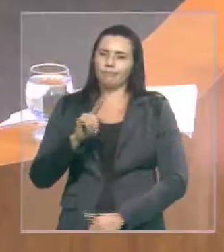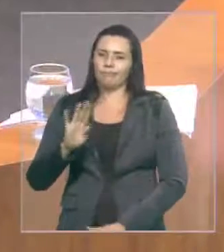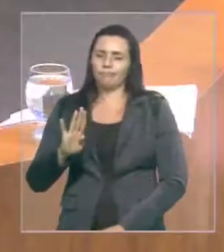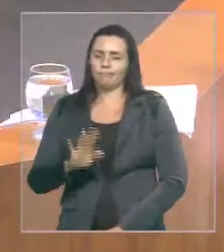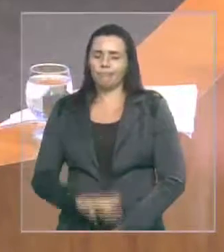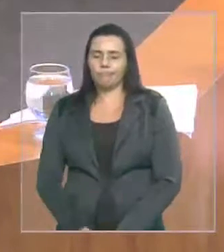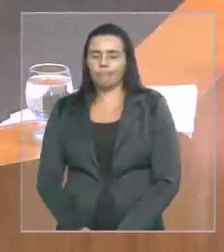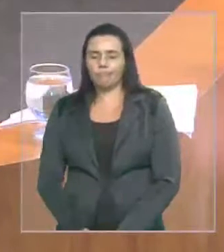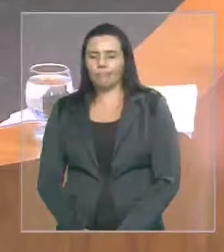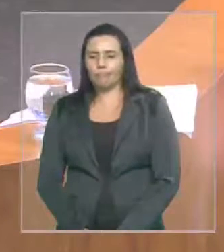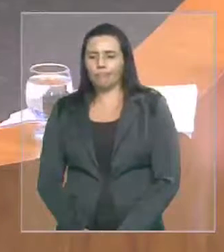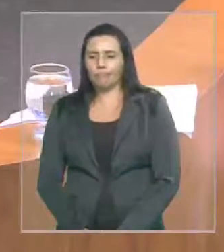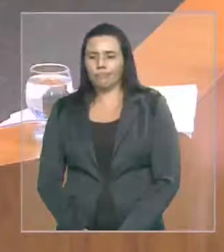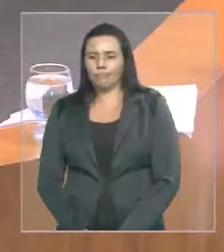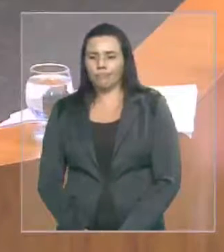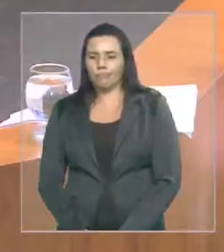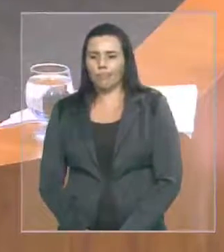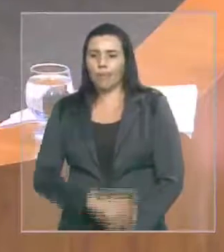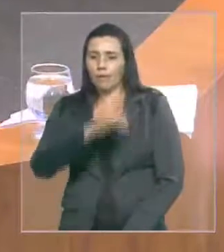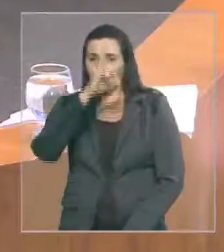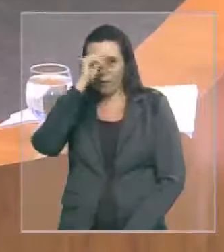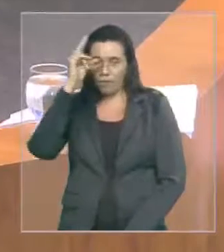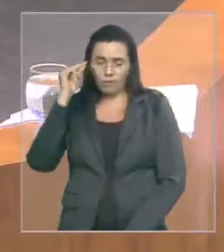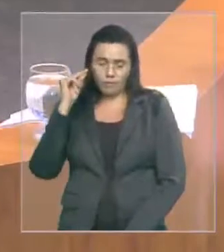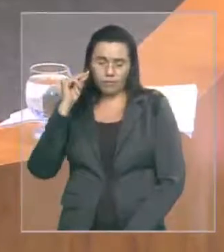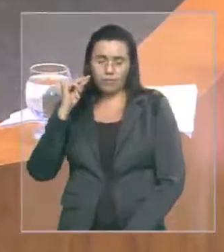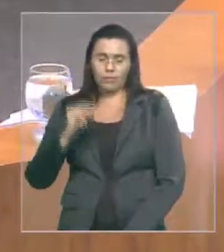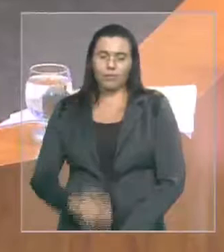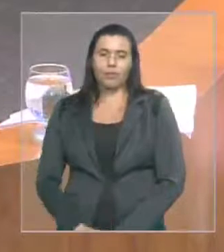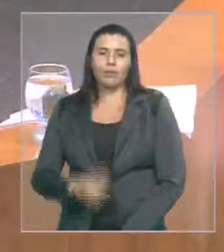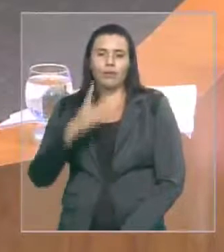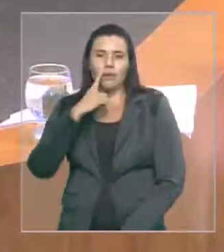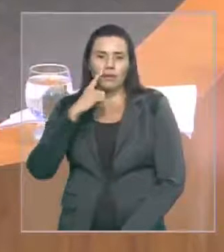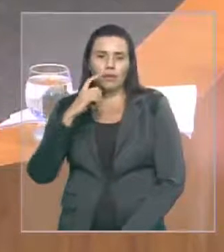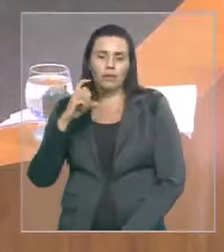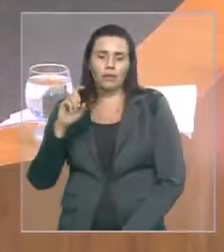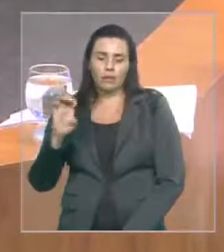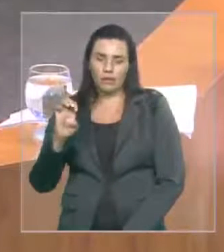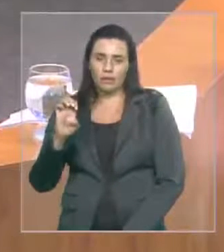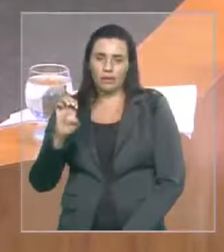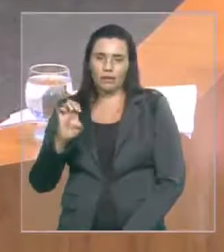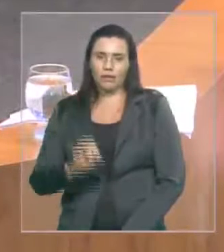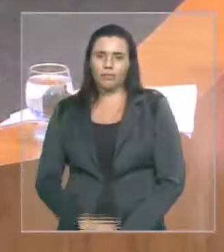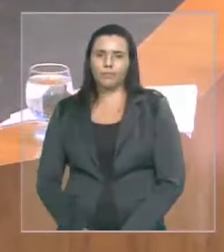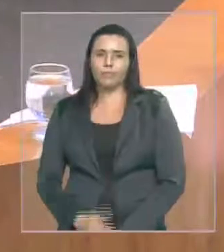Quando o prefeito Edivaldo Holanda Júnior assumiu a prefeitura, deputado Edilásio,